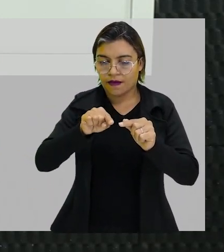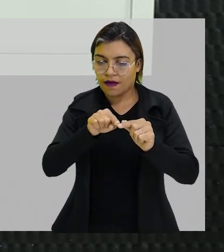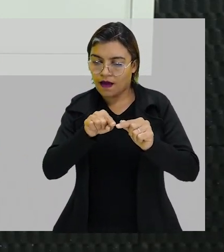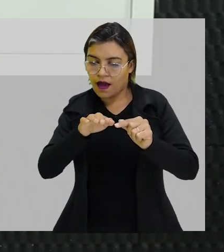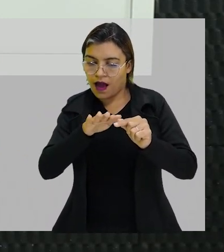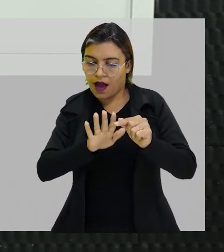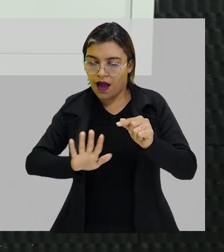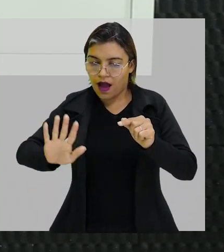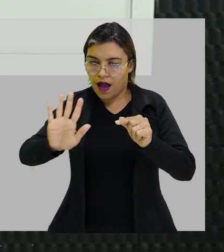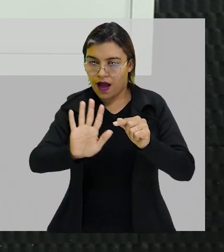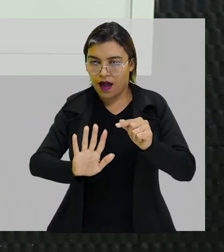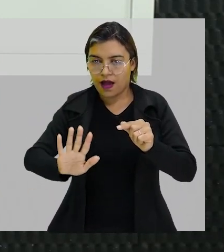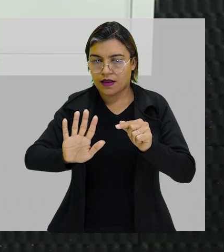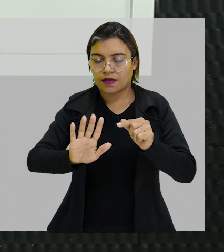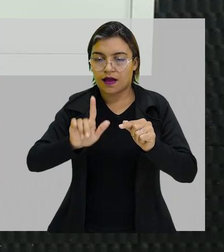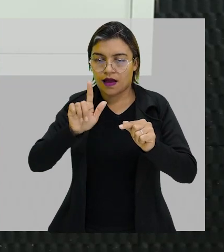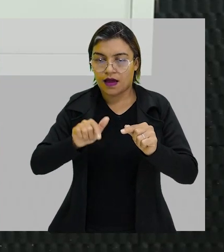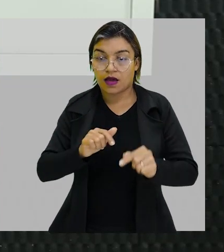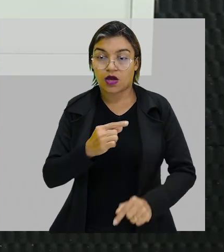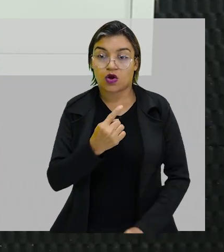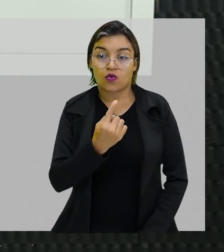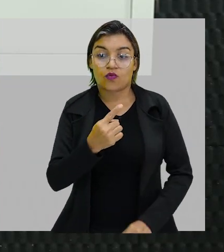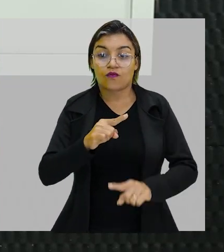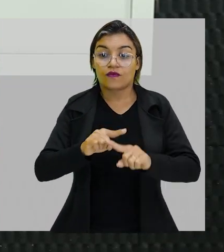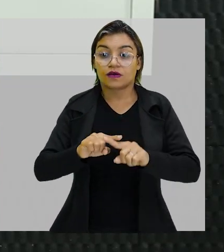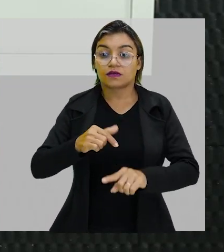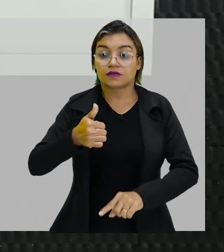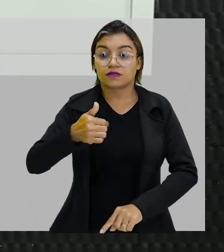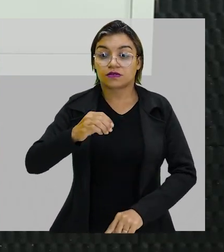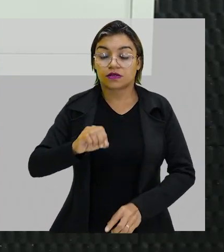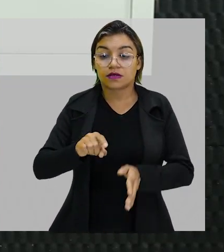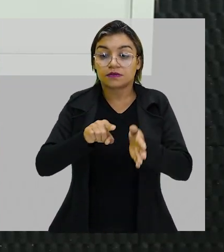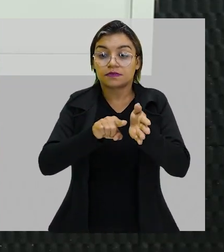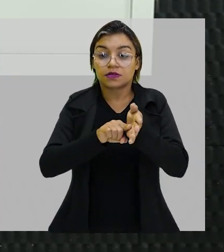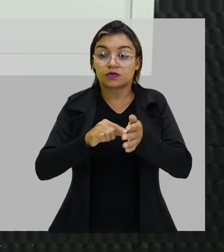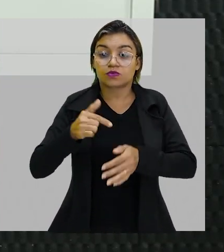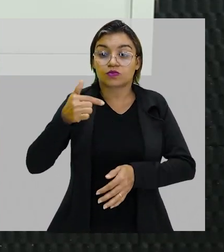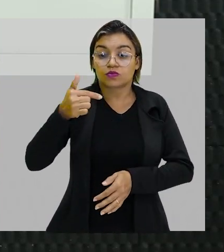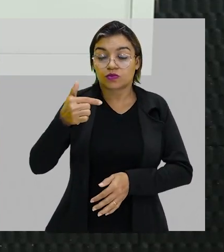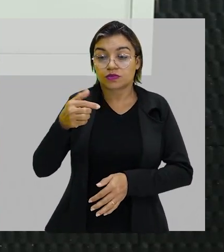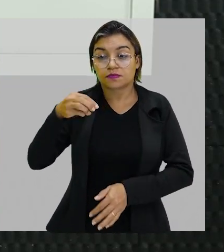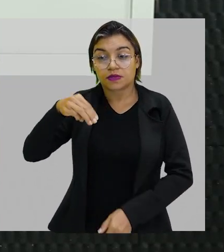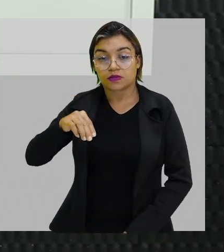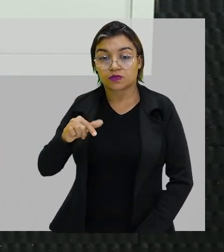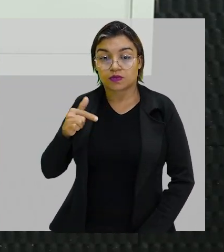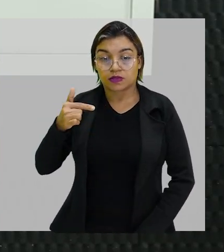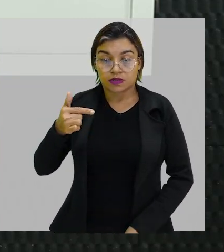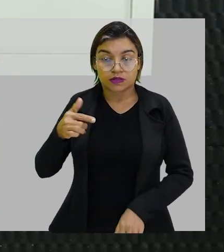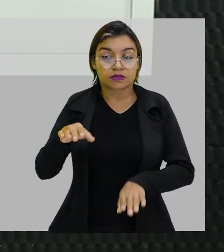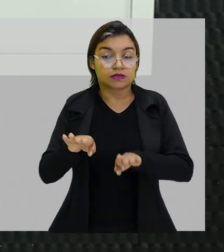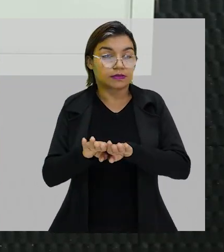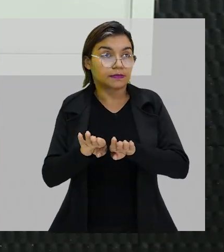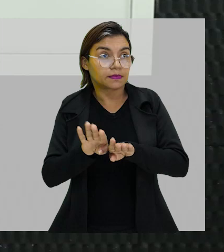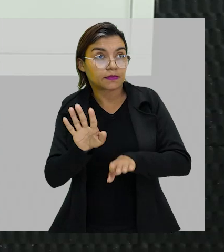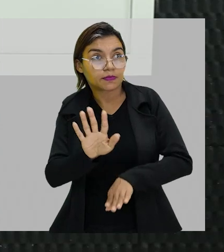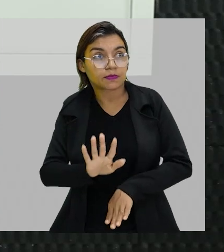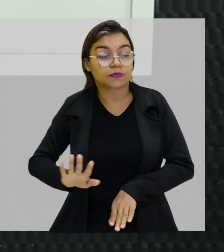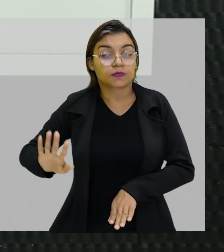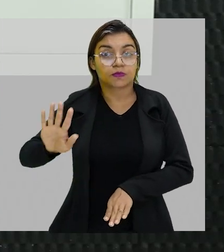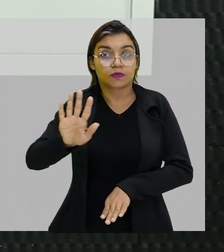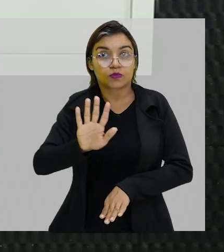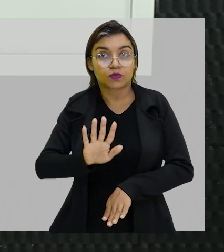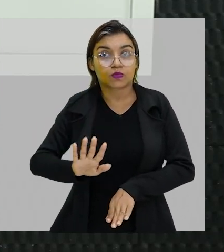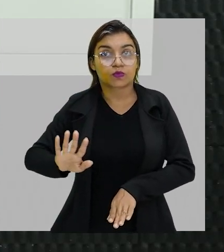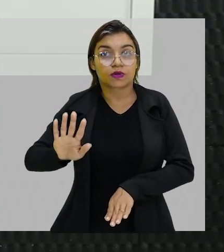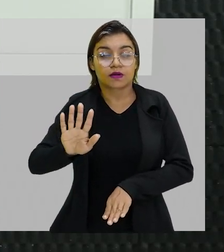é de 1 vezes 10 a menos 2 metros quadrados, se encontra totalmente num campo